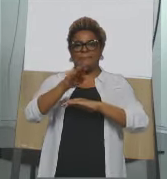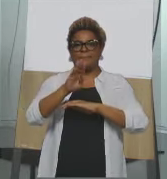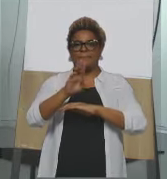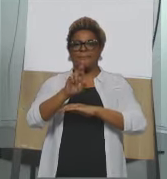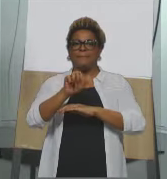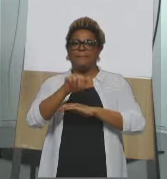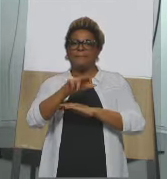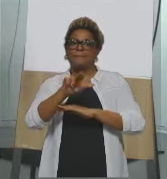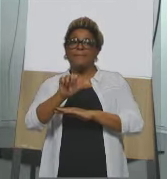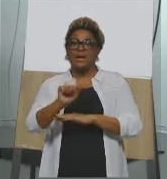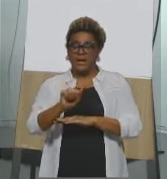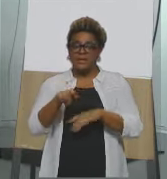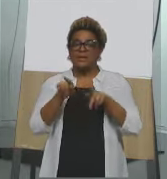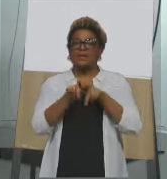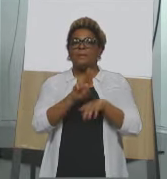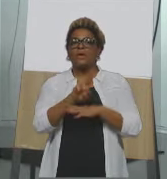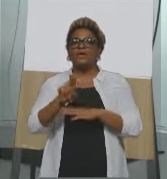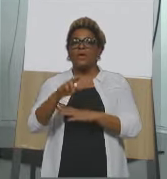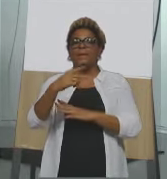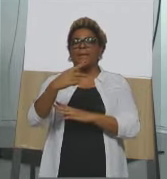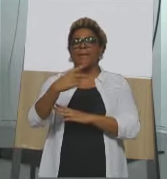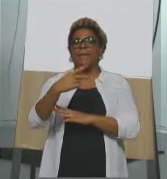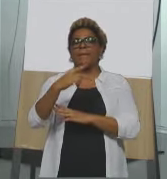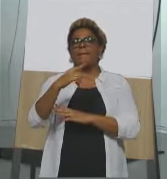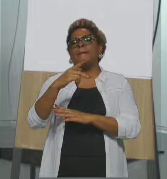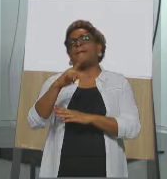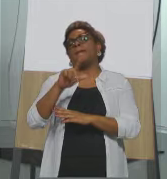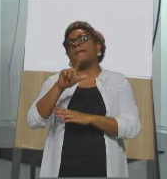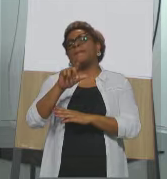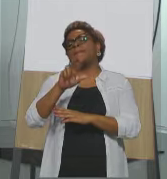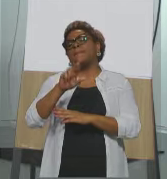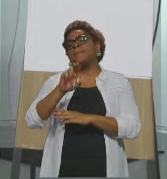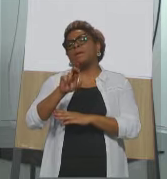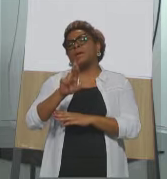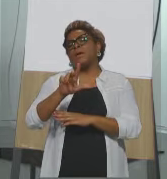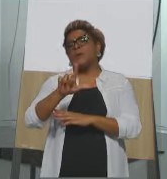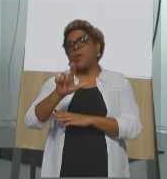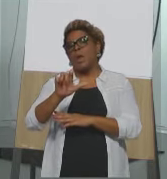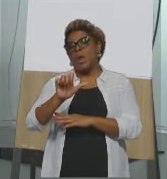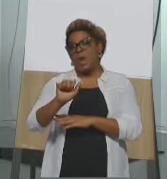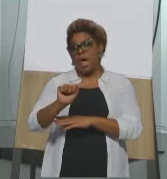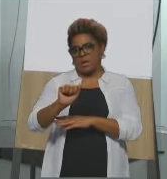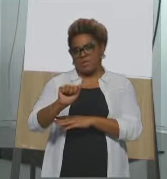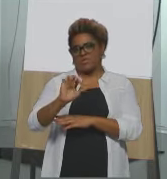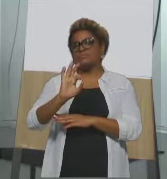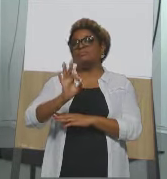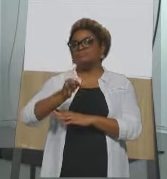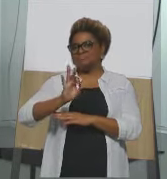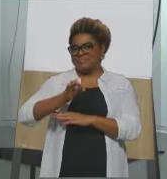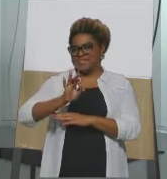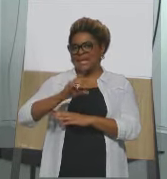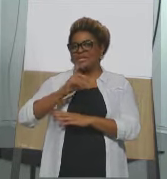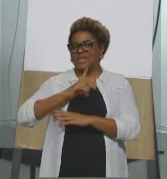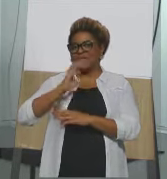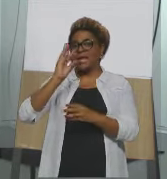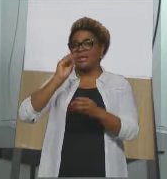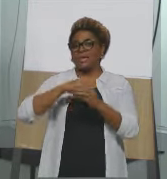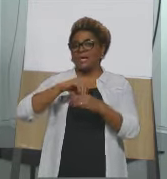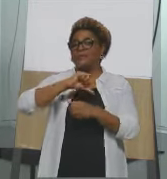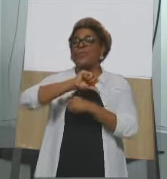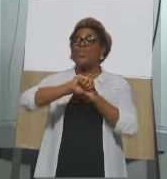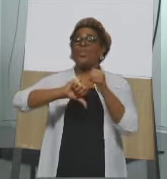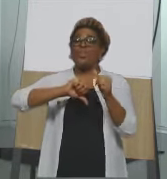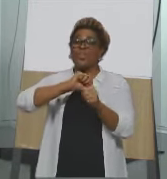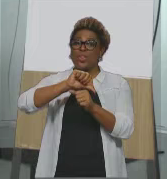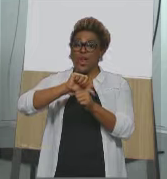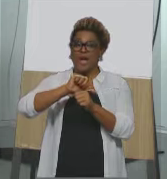o pulmão, ele tem rico em alvéolos pulmonares, nós temos muitos alvéolos, que é lá que ocorrem as trocas gasosas, né, onde o